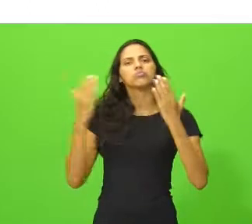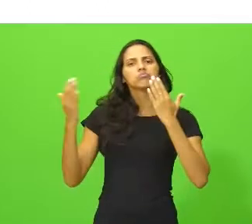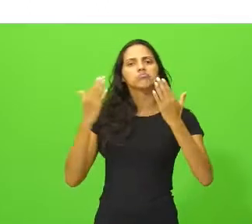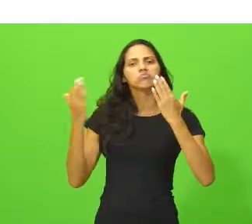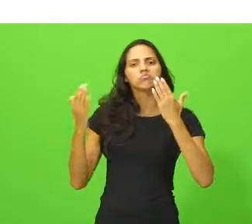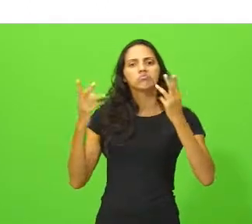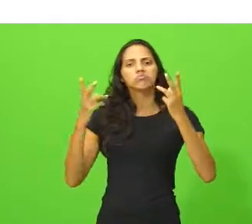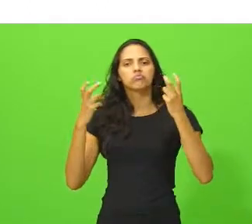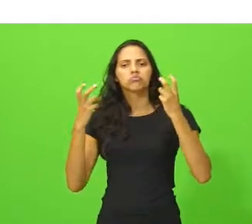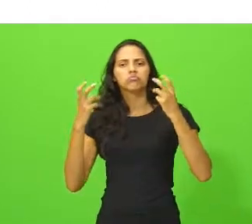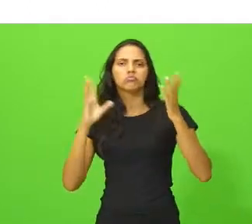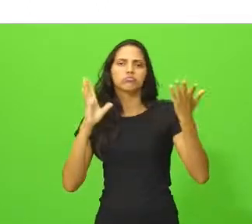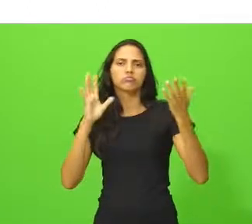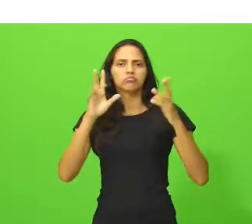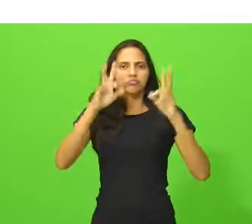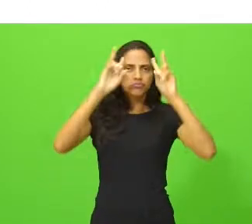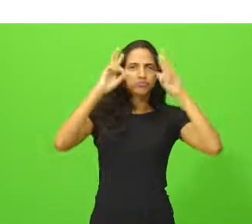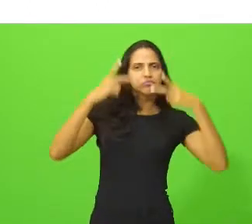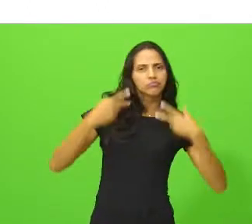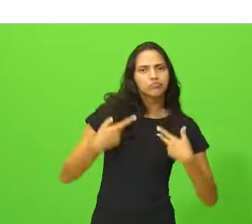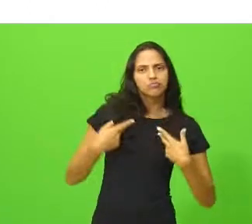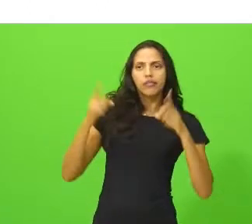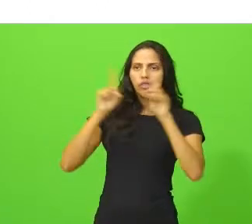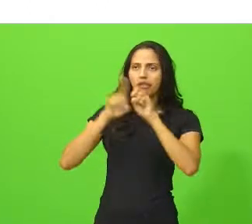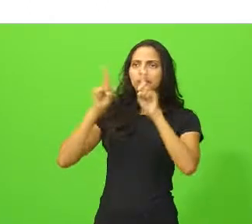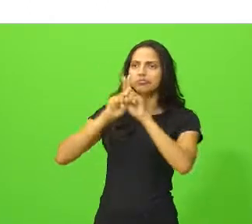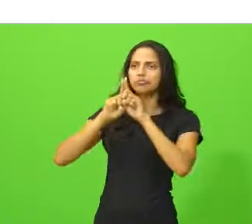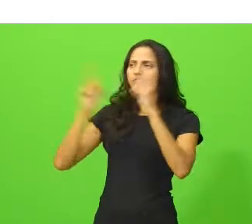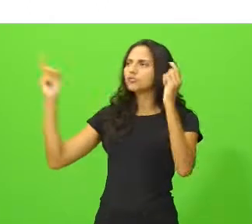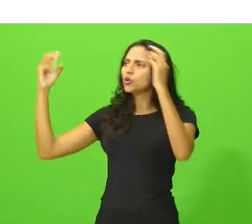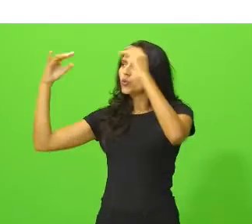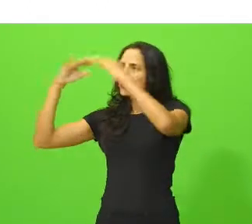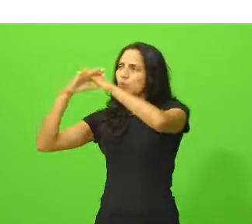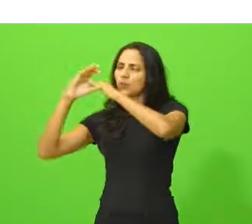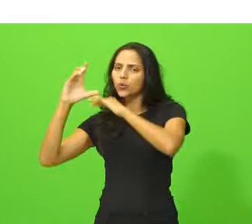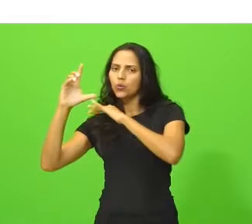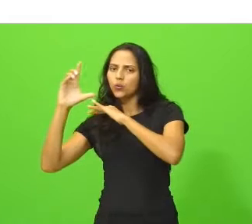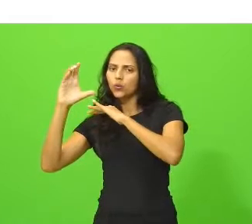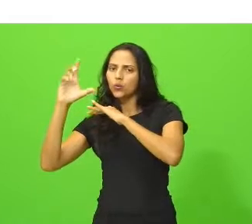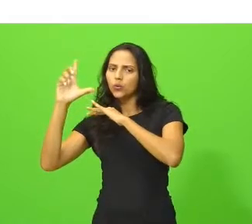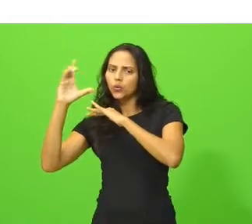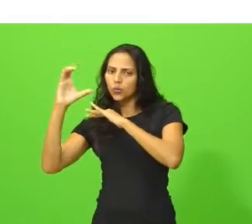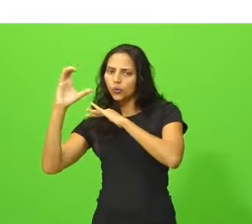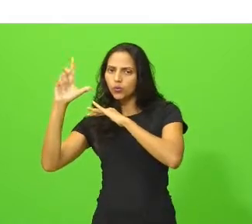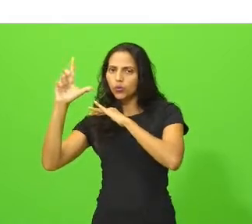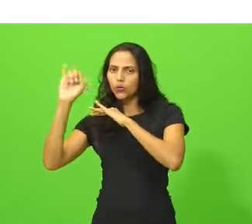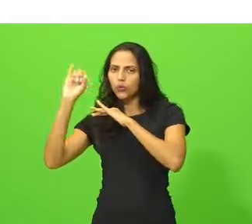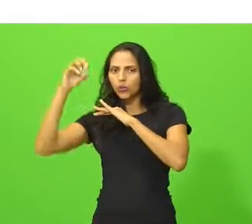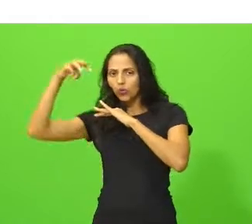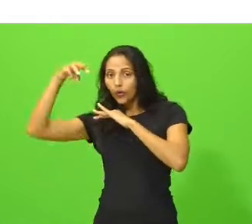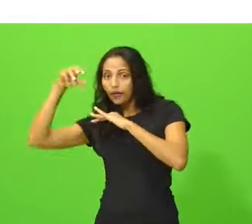relação entre ser humano e condição climática